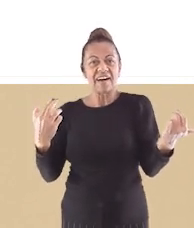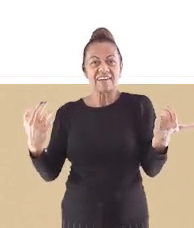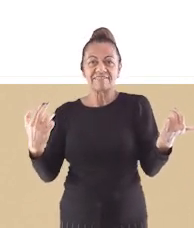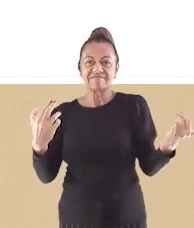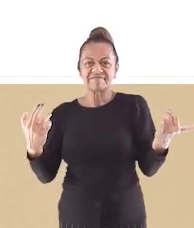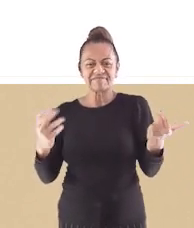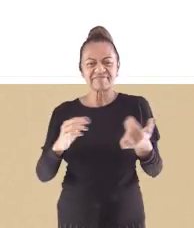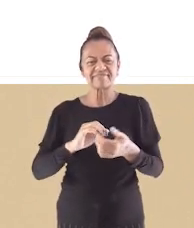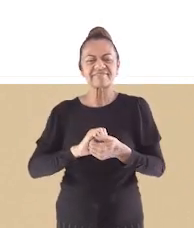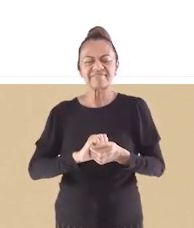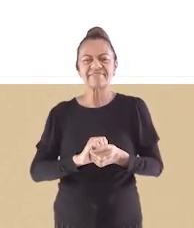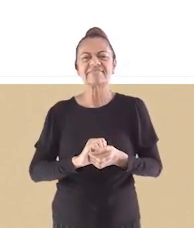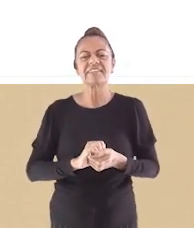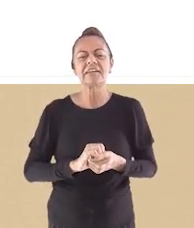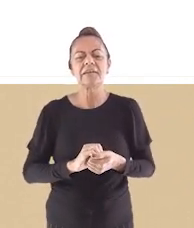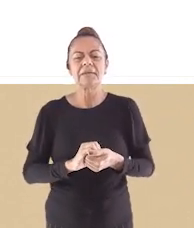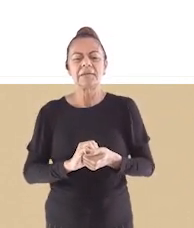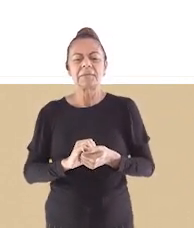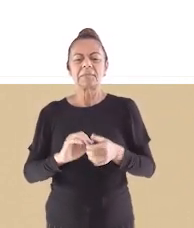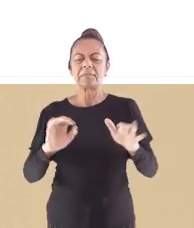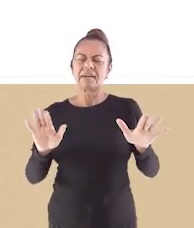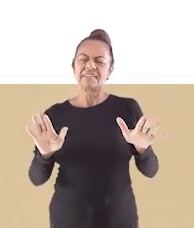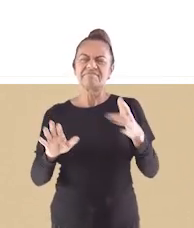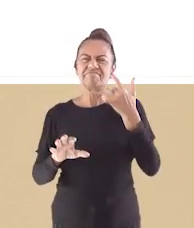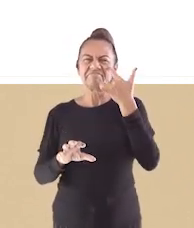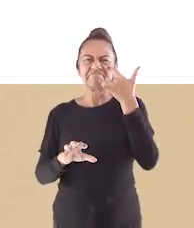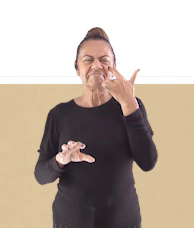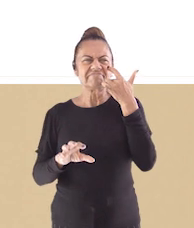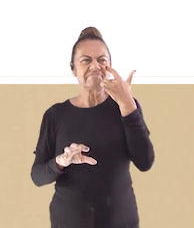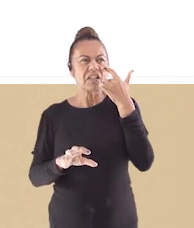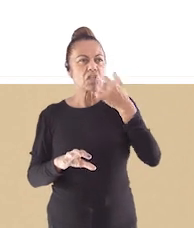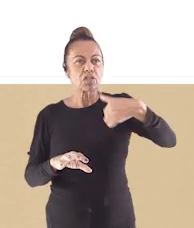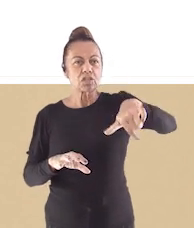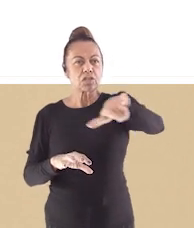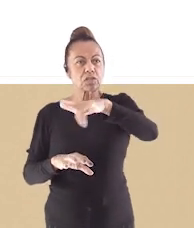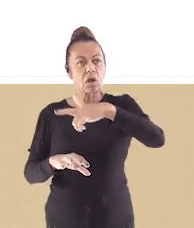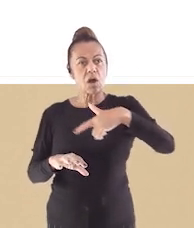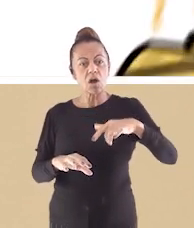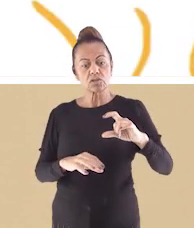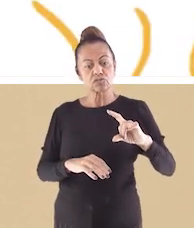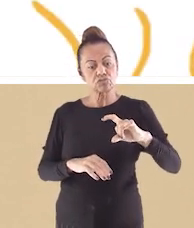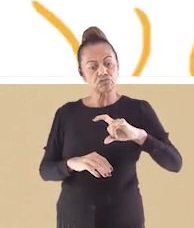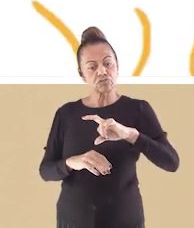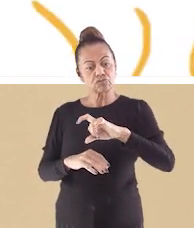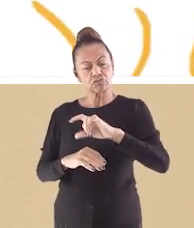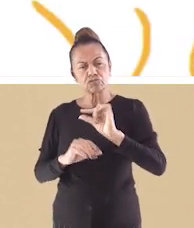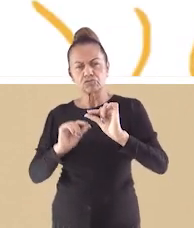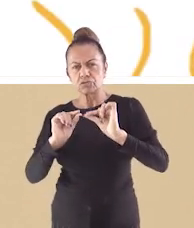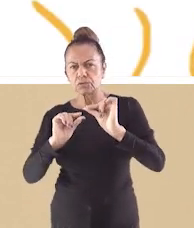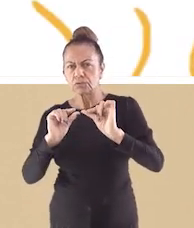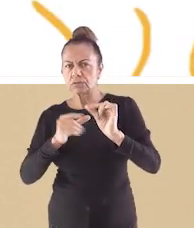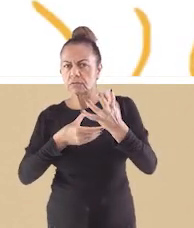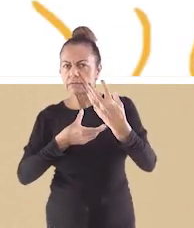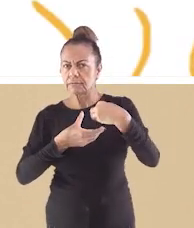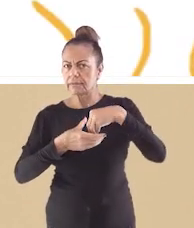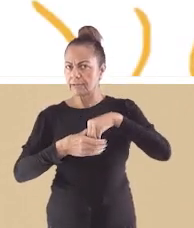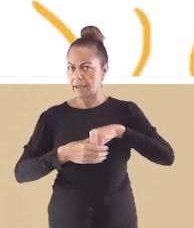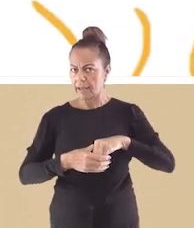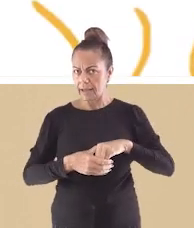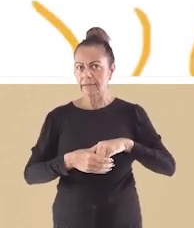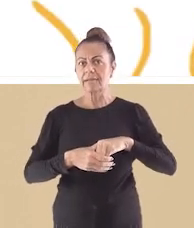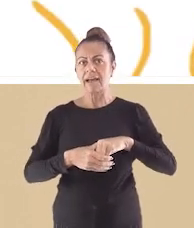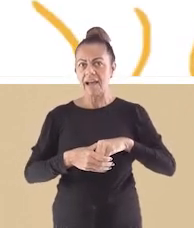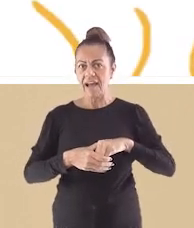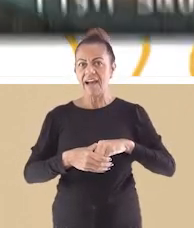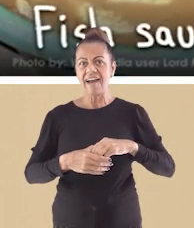crescer no nosso paladar, literalmente, mas também no sentido figurado. Quanto mais somos expostos a esses fungos, o que pode começar até mesmo no útero, maior a